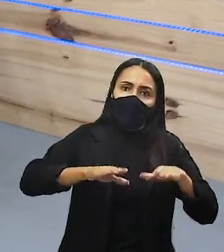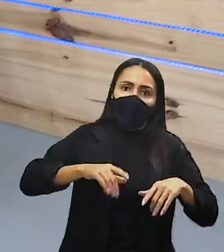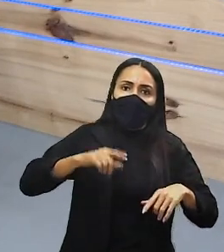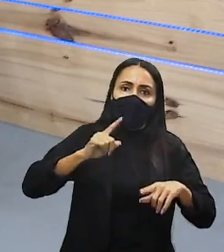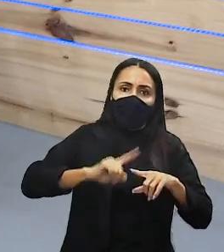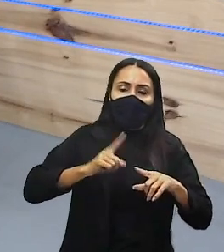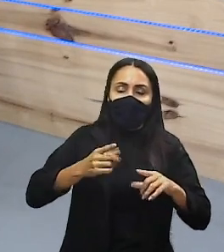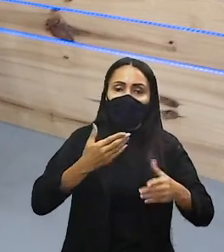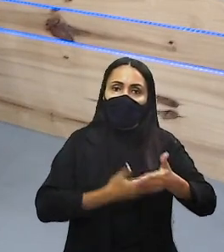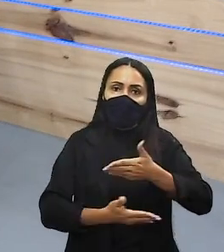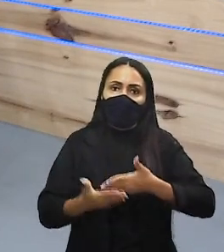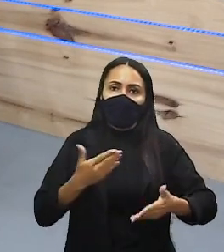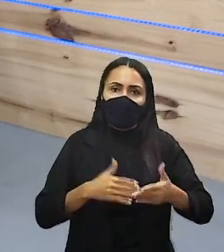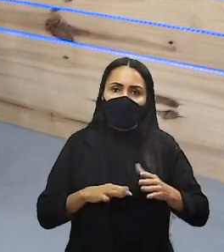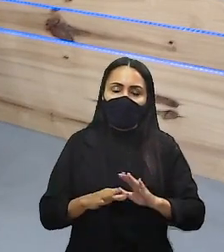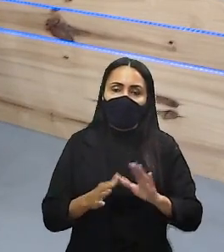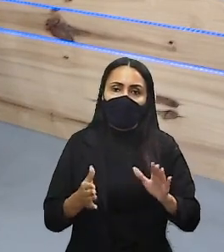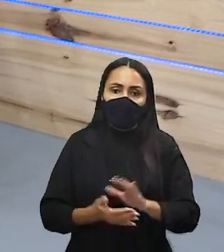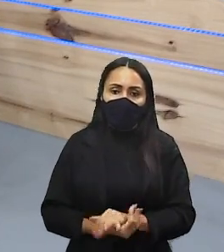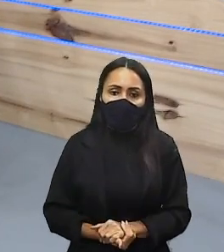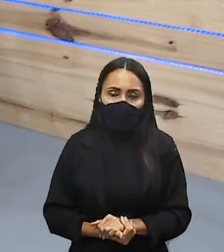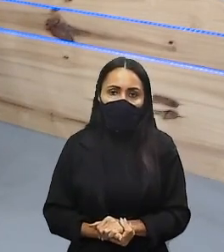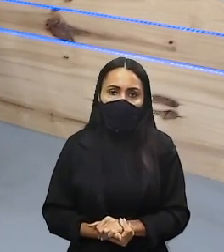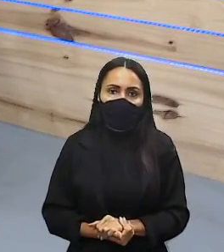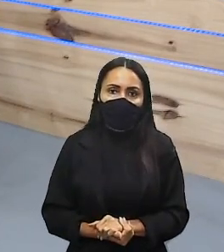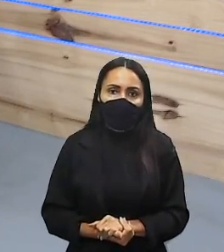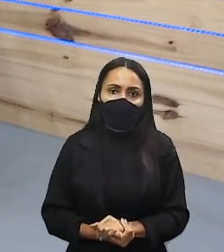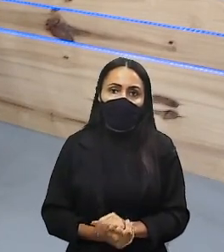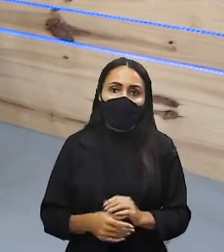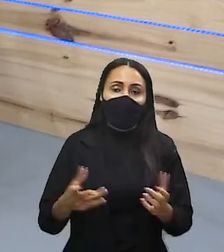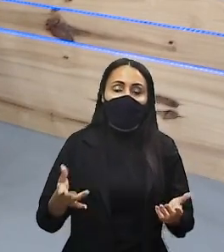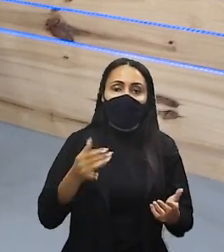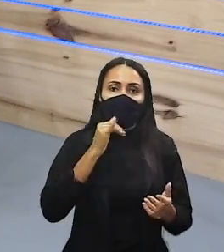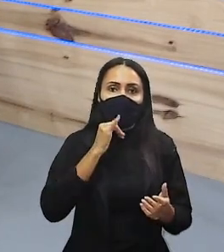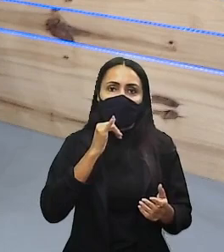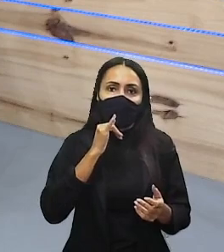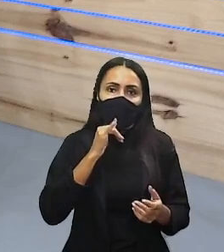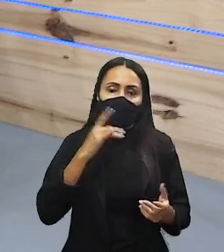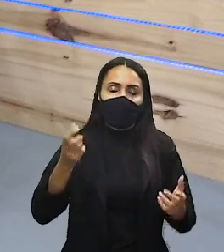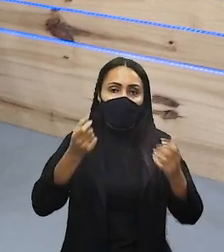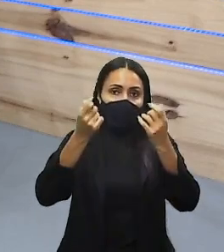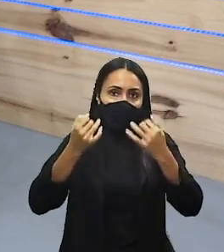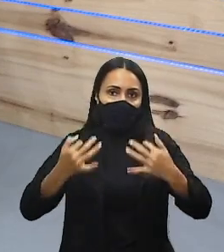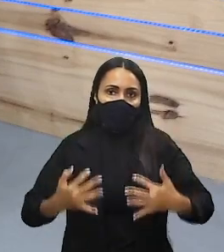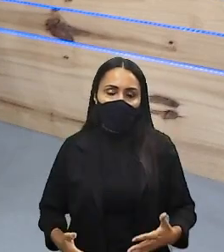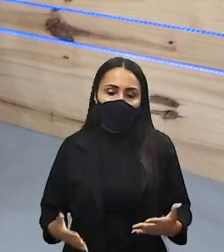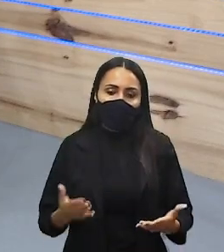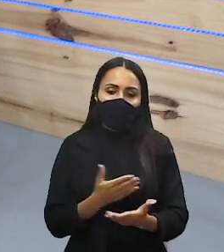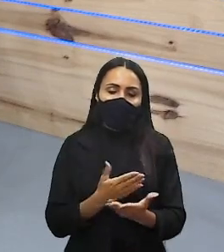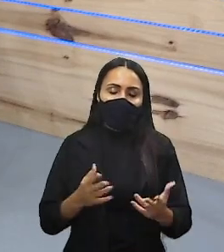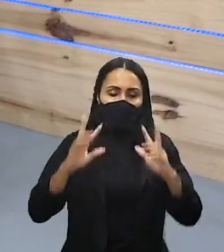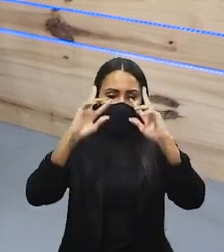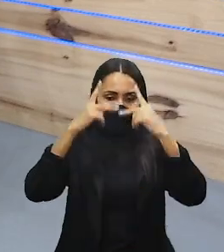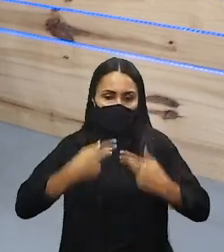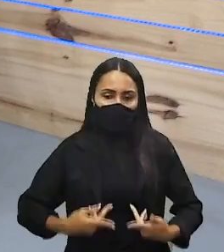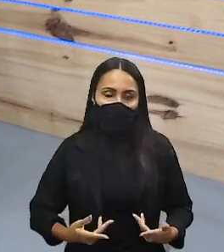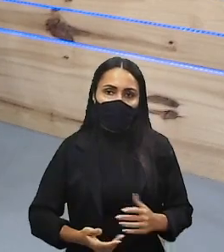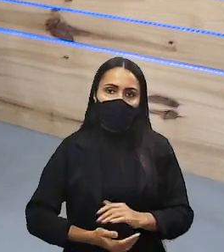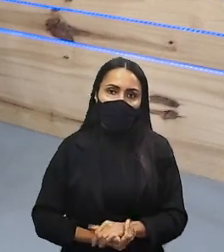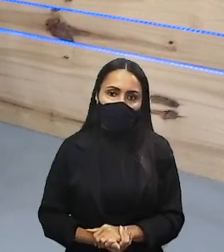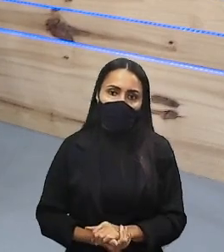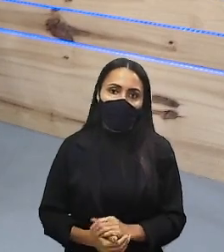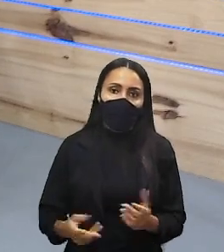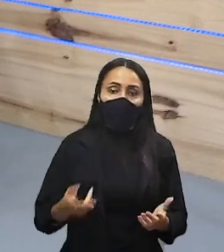as nossas relações. Isso no interpessoal. Né? Esses exemplos, esses que a gente trouxe aí da Biblioteca Humana, do Museu da Empatia, do Museu